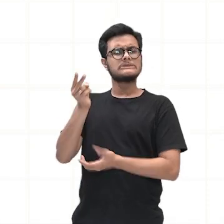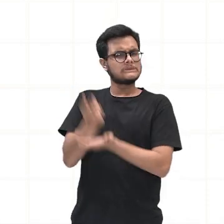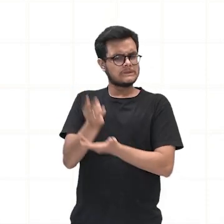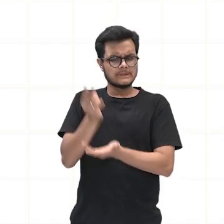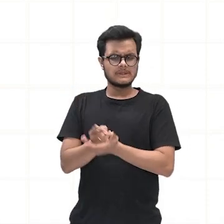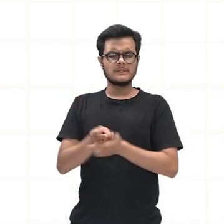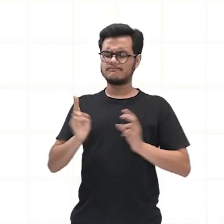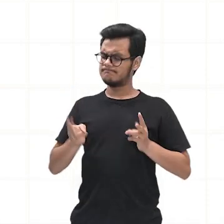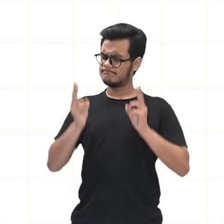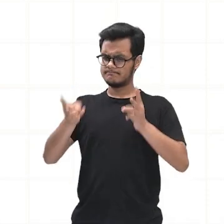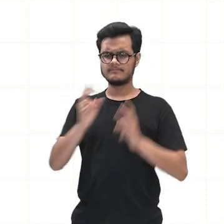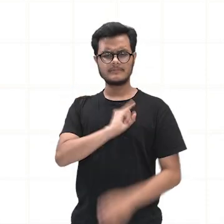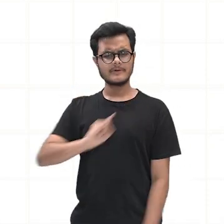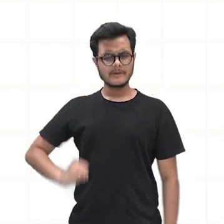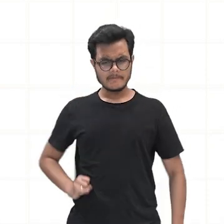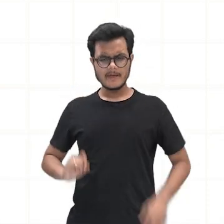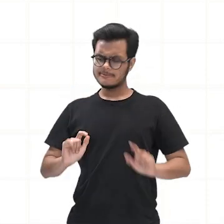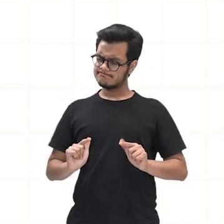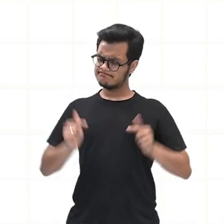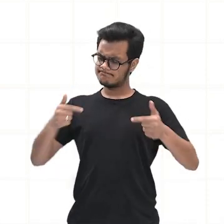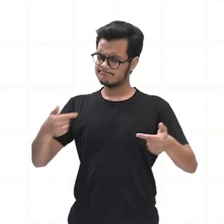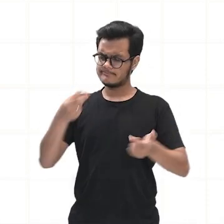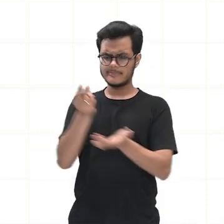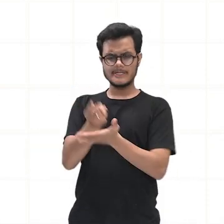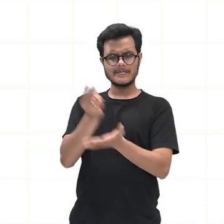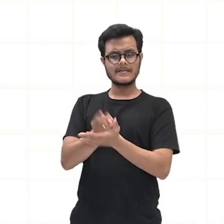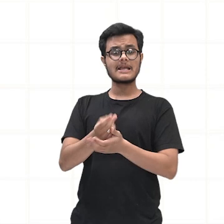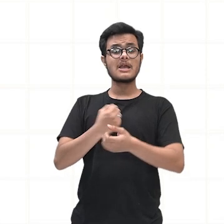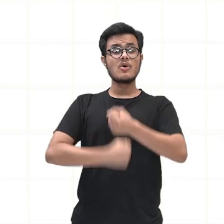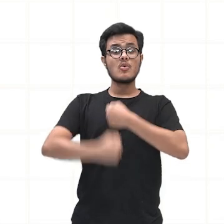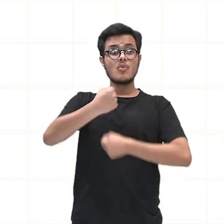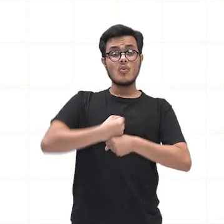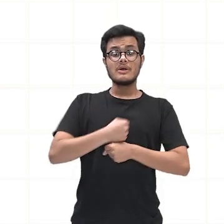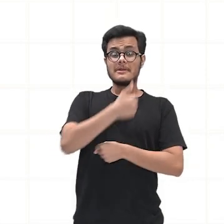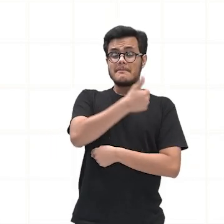continuar, vai resistir até o ano de